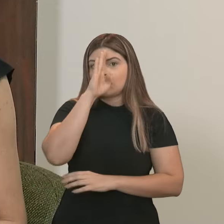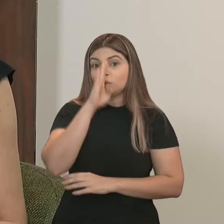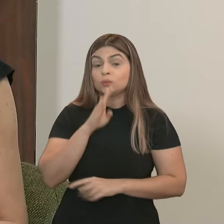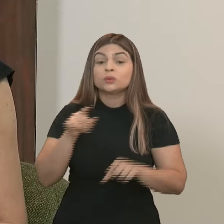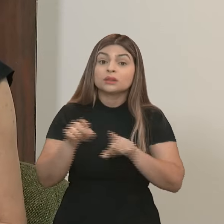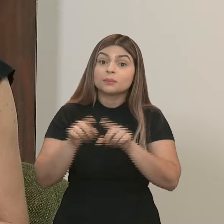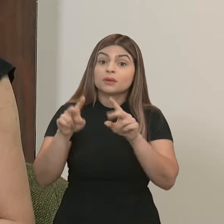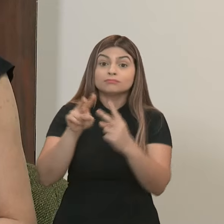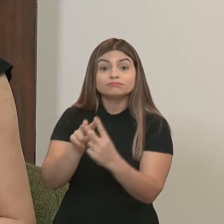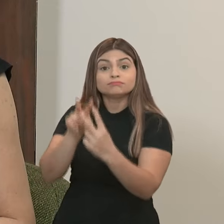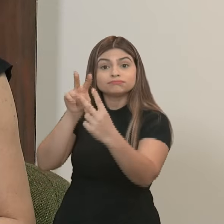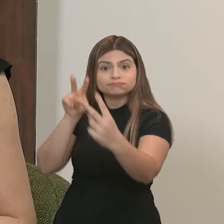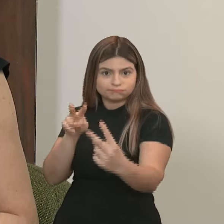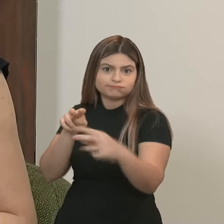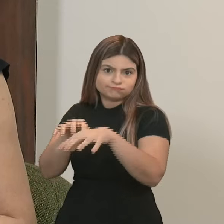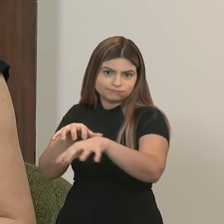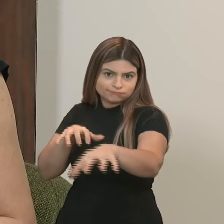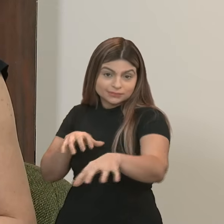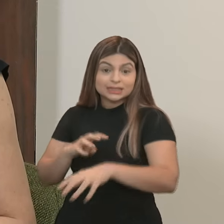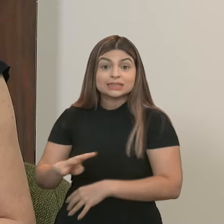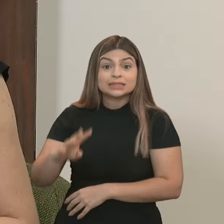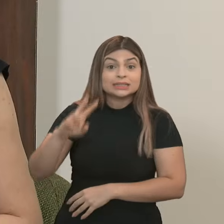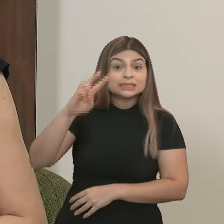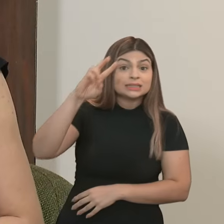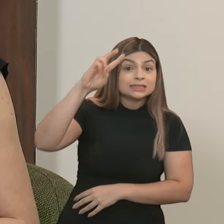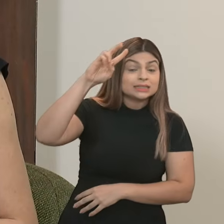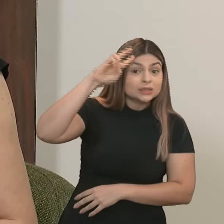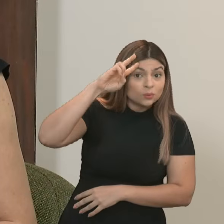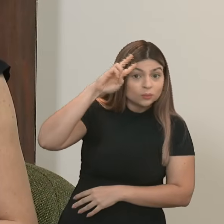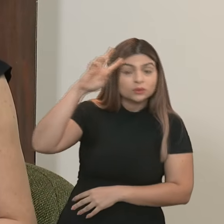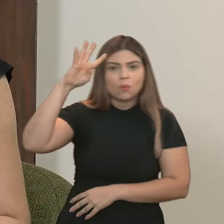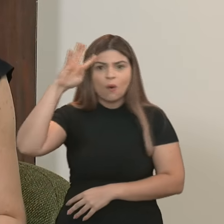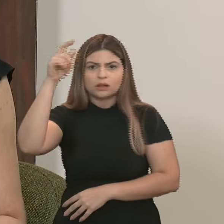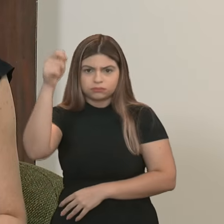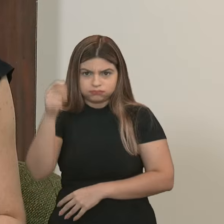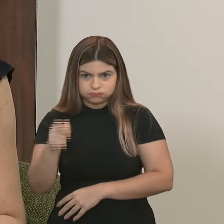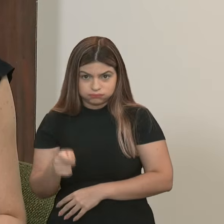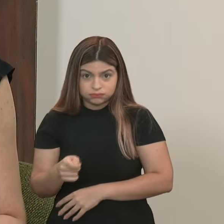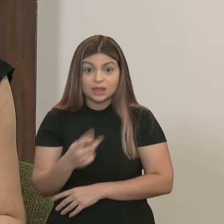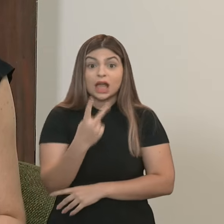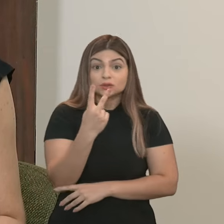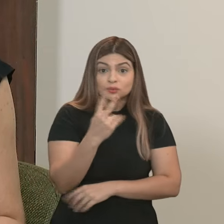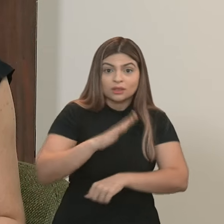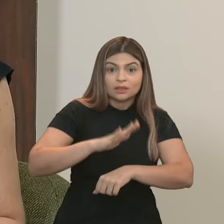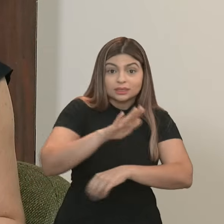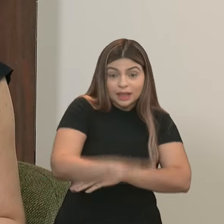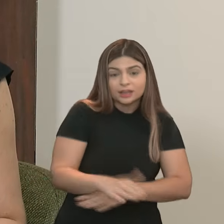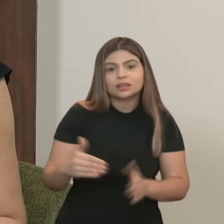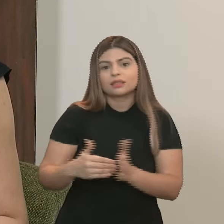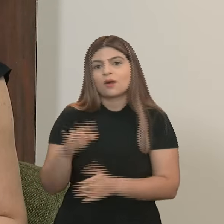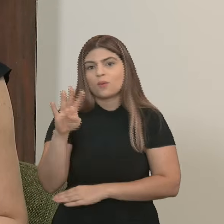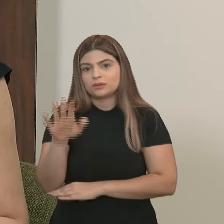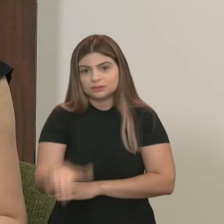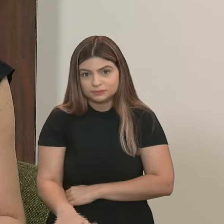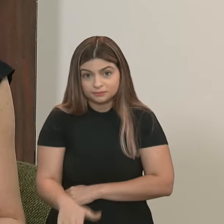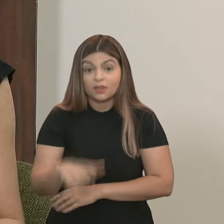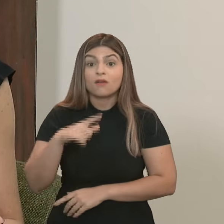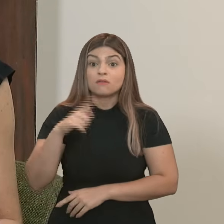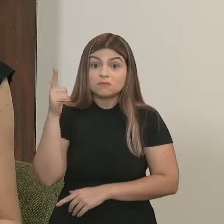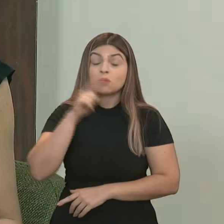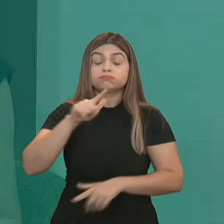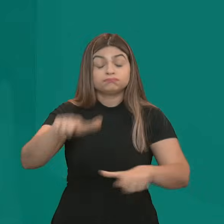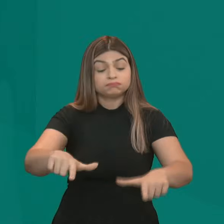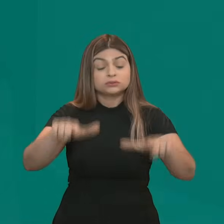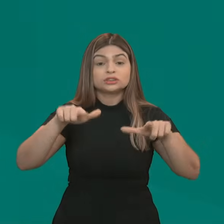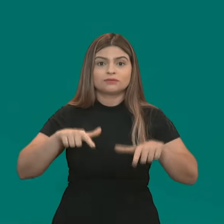às segundas e quartas-feiras, das 2 às 4 da tarde. Os participantes recebem um certificado de 16 horas, já que as